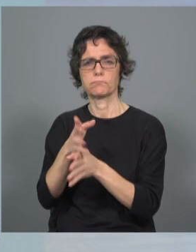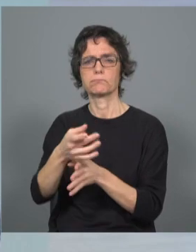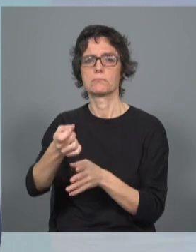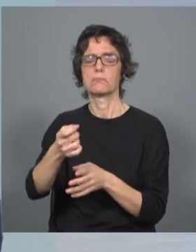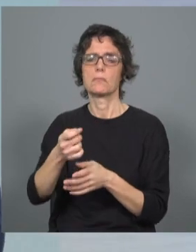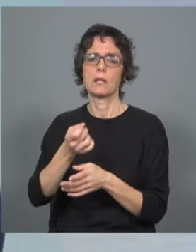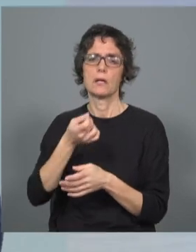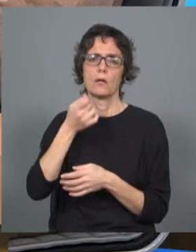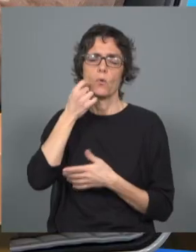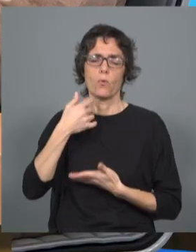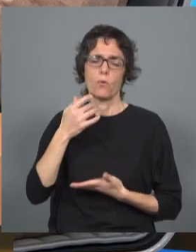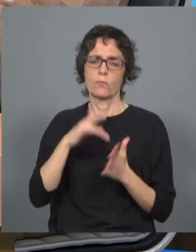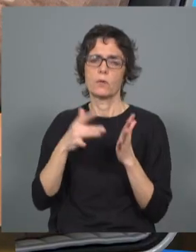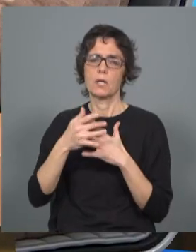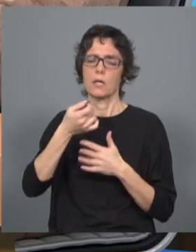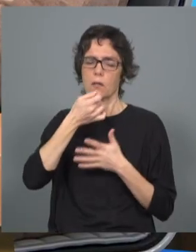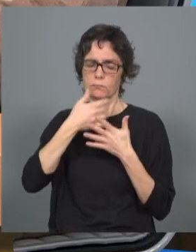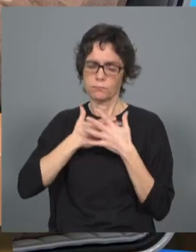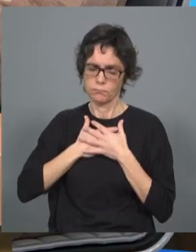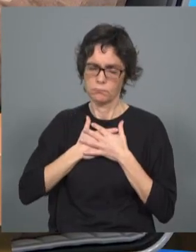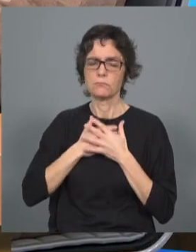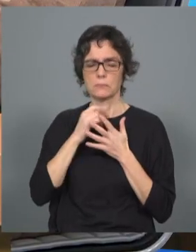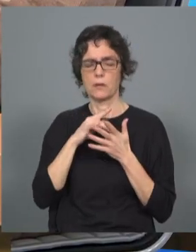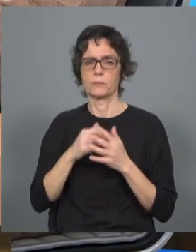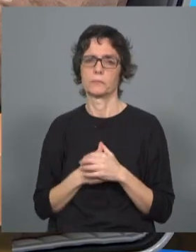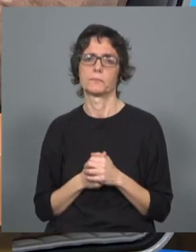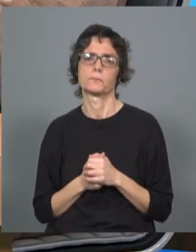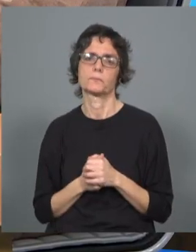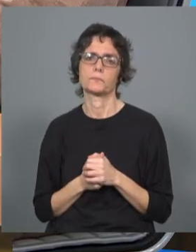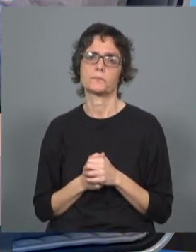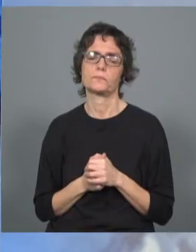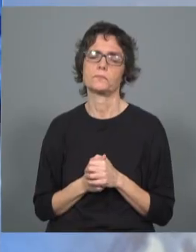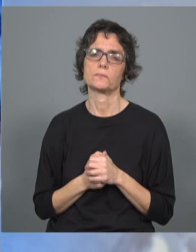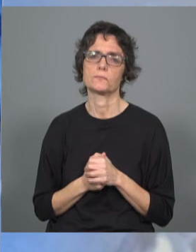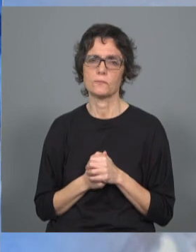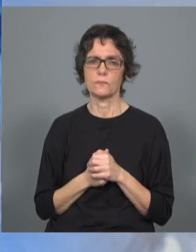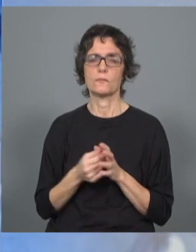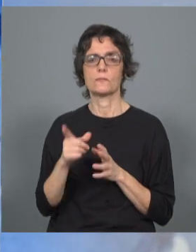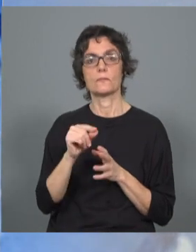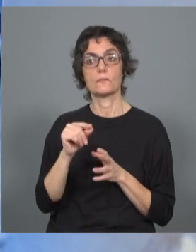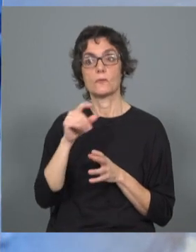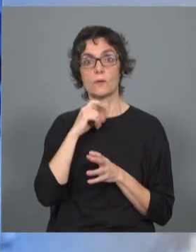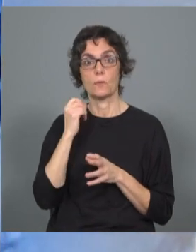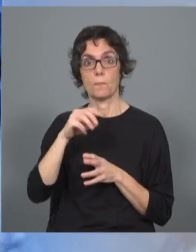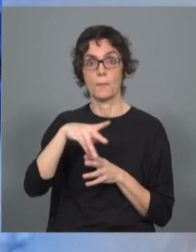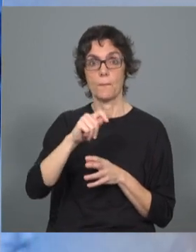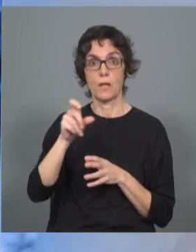anos de casados, mais ou menos, não é? Portanto foi... E falámos do Padre Zé Manel, que é o Padre Zé Manel Pereira de Almeida, aqui de Santa Isabel,